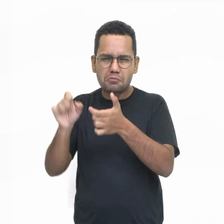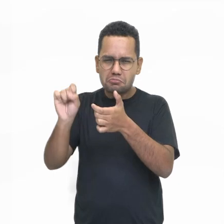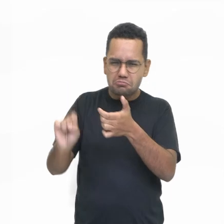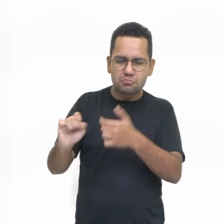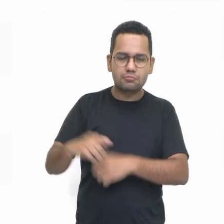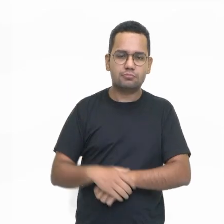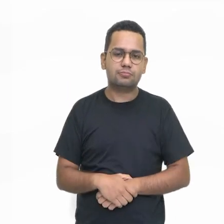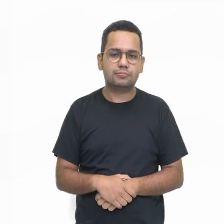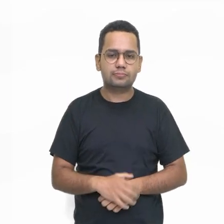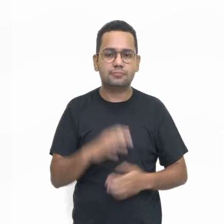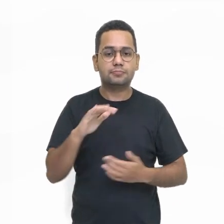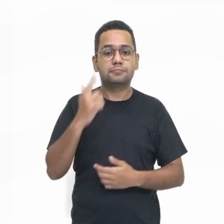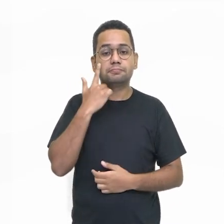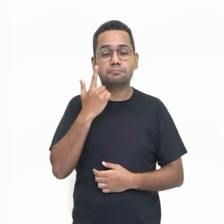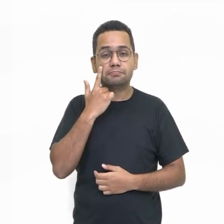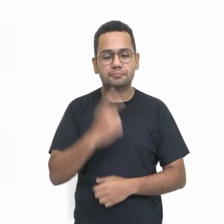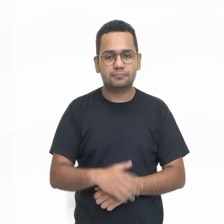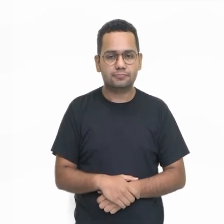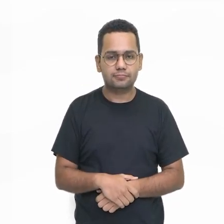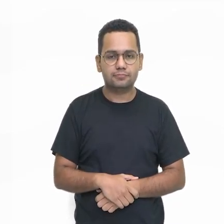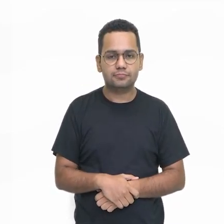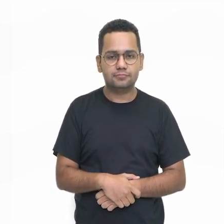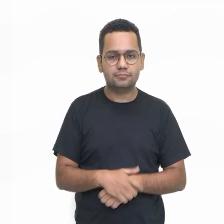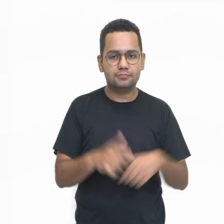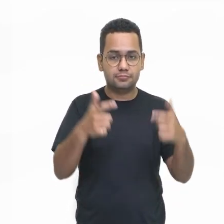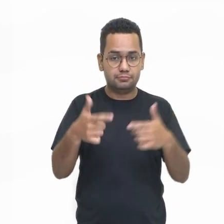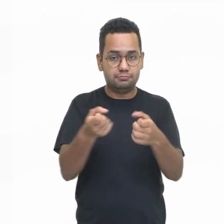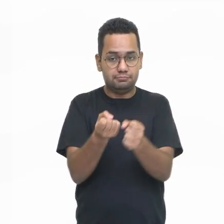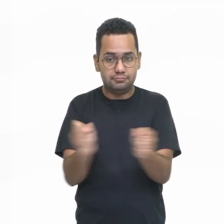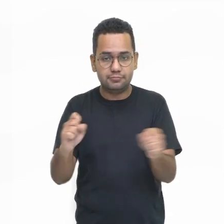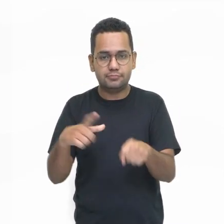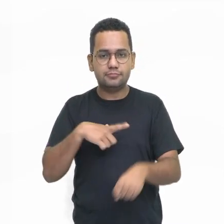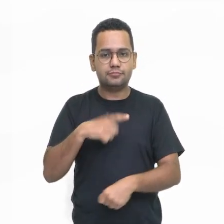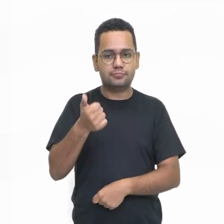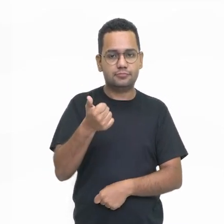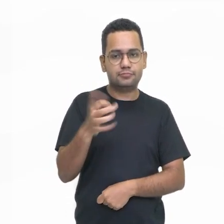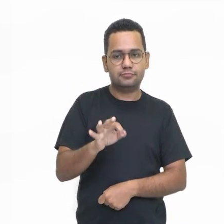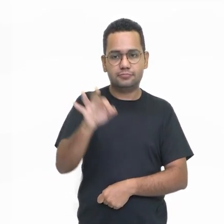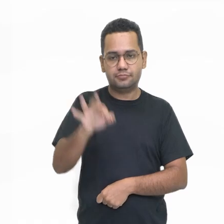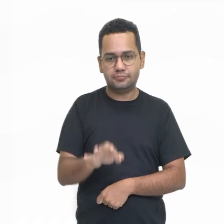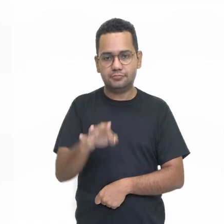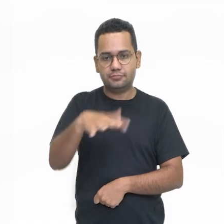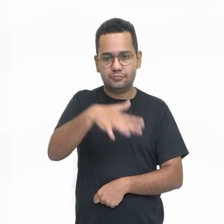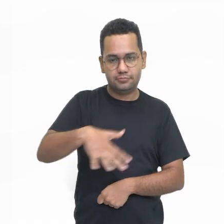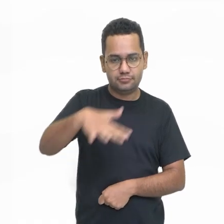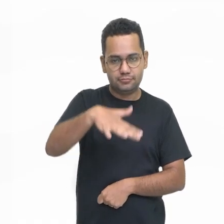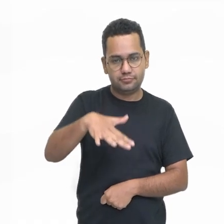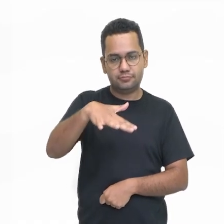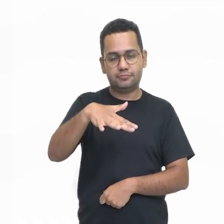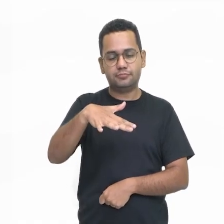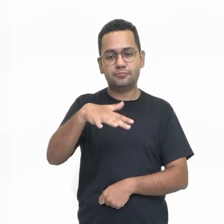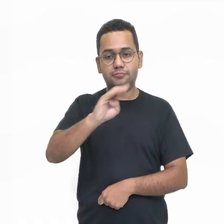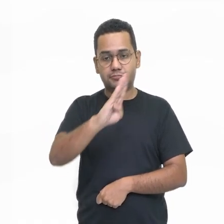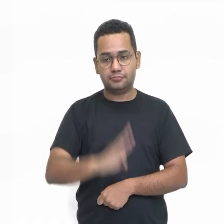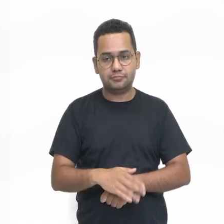finalzinho. Característica, nós temos a extensão e localização, ocupa aproximadamente 11% do território